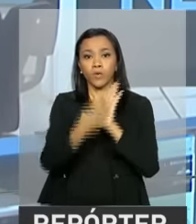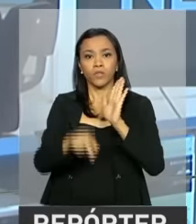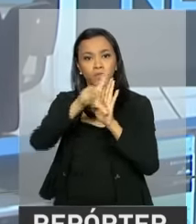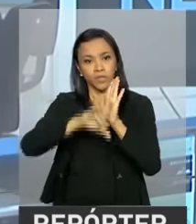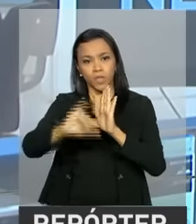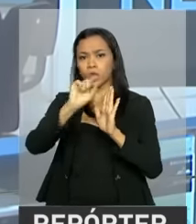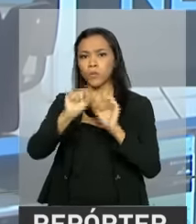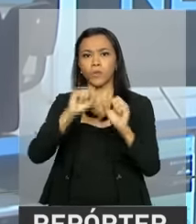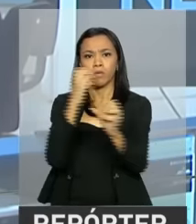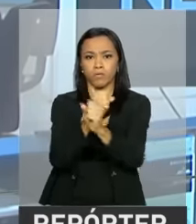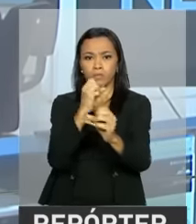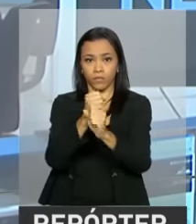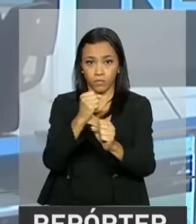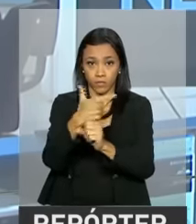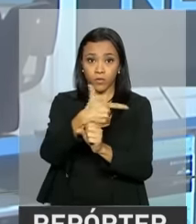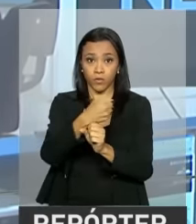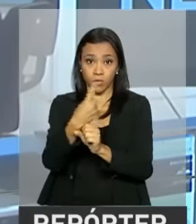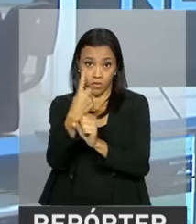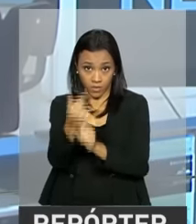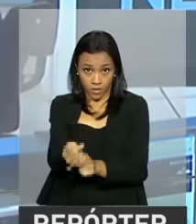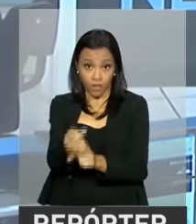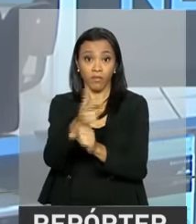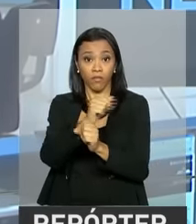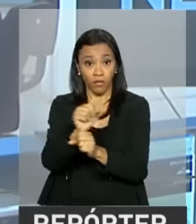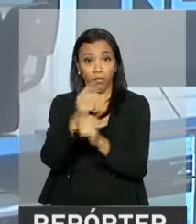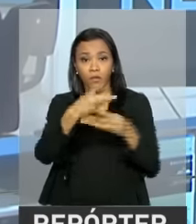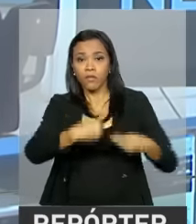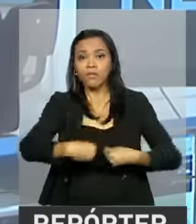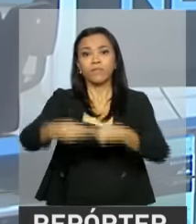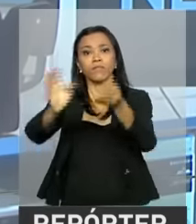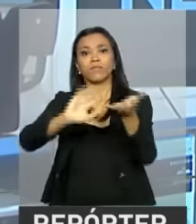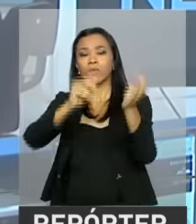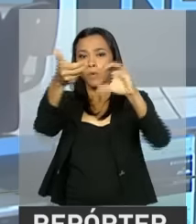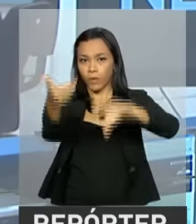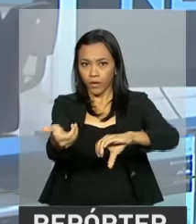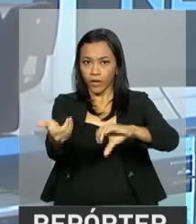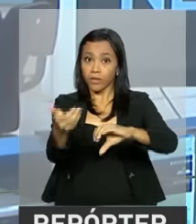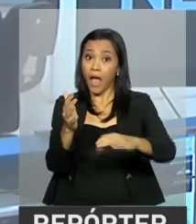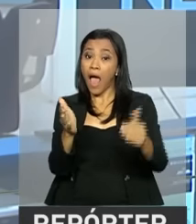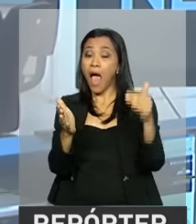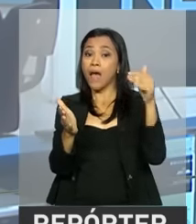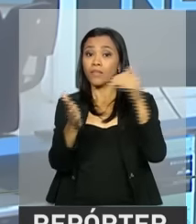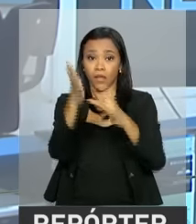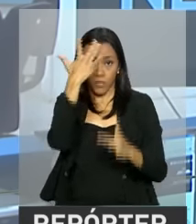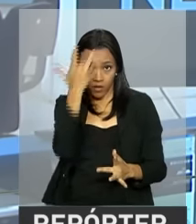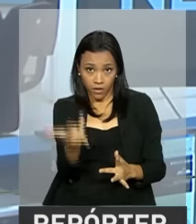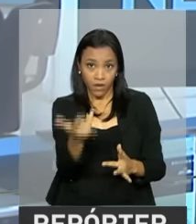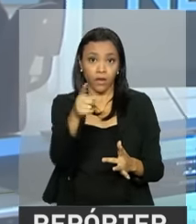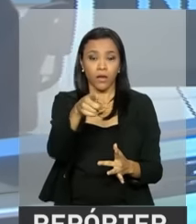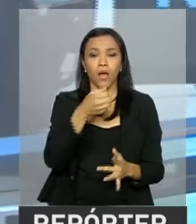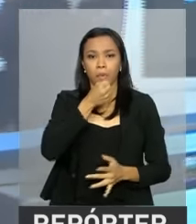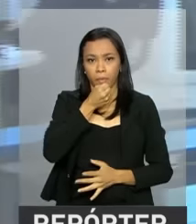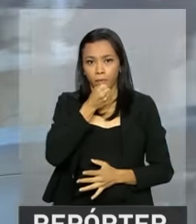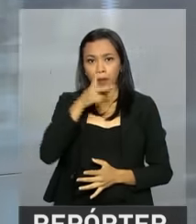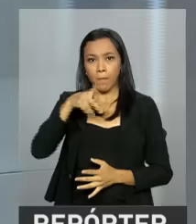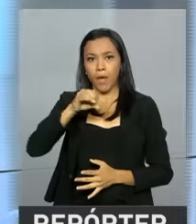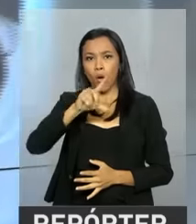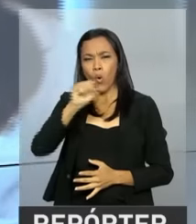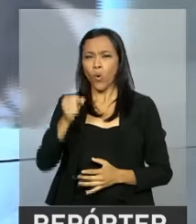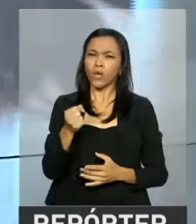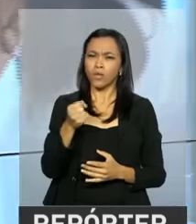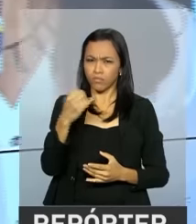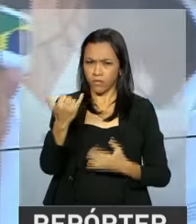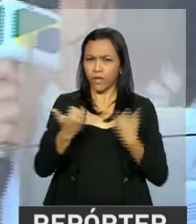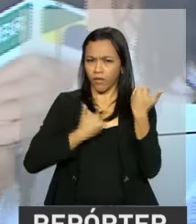orçamentária para 2017 deve ser enviado ao congresso nacional até amanhã Paula deor tem as informações ao vivo